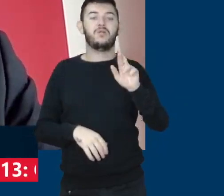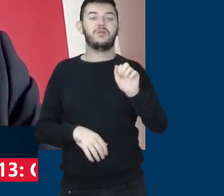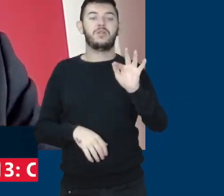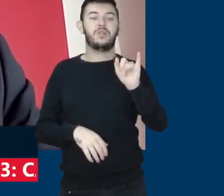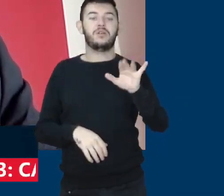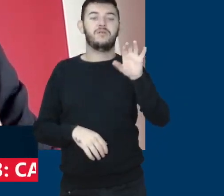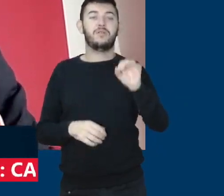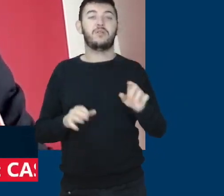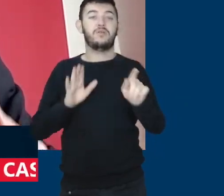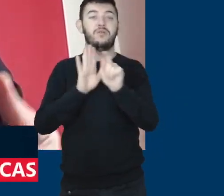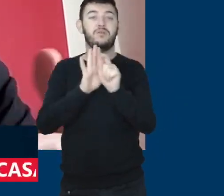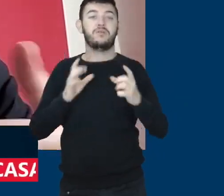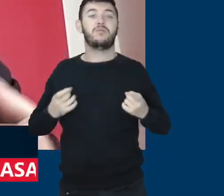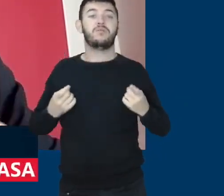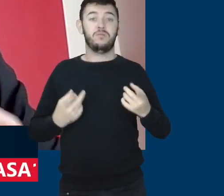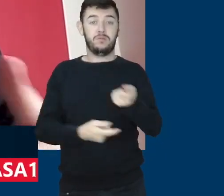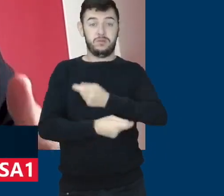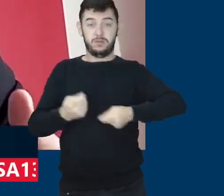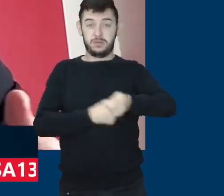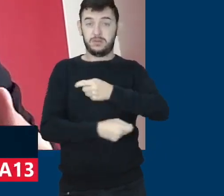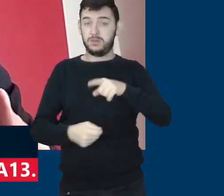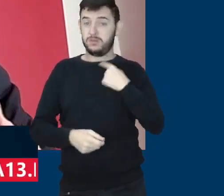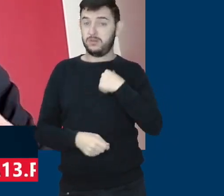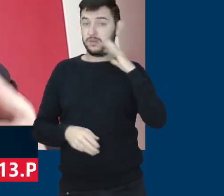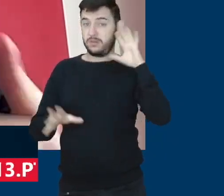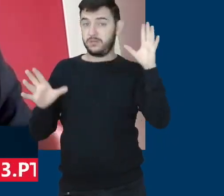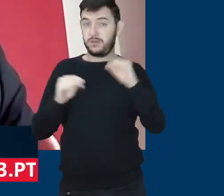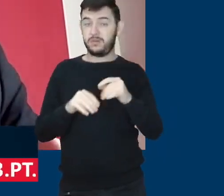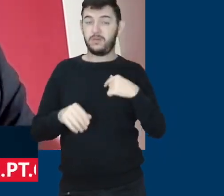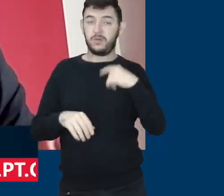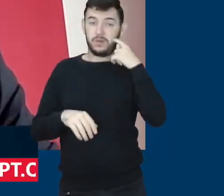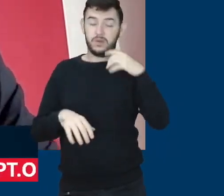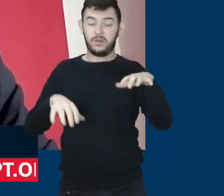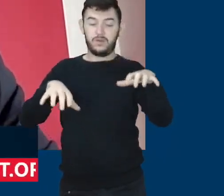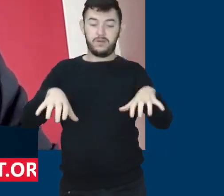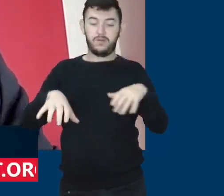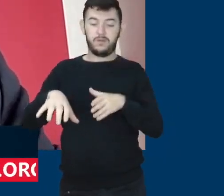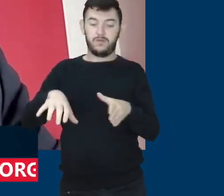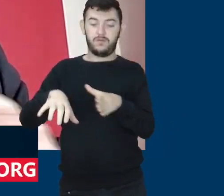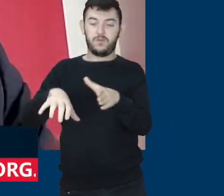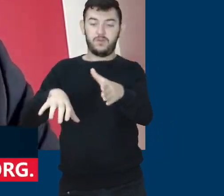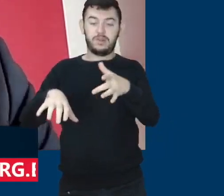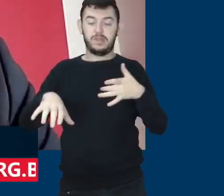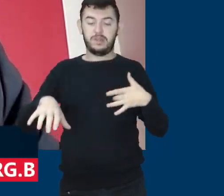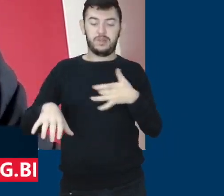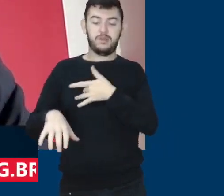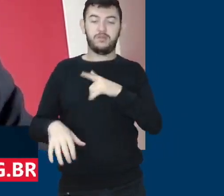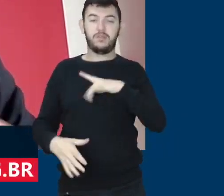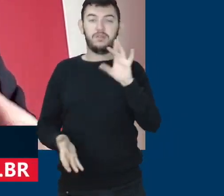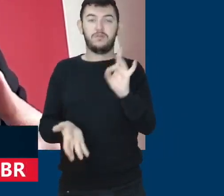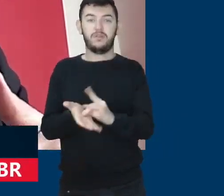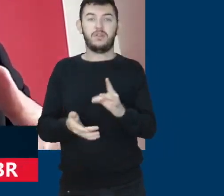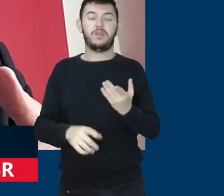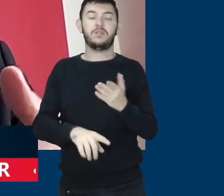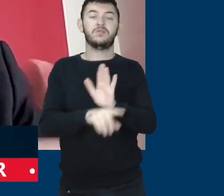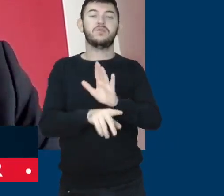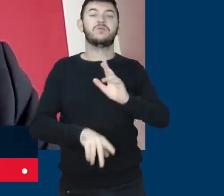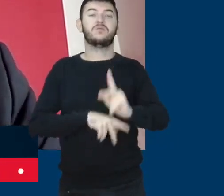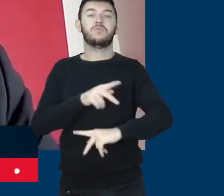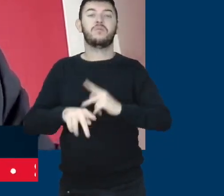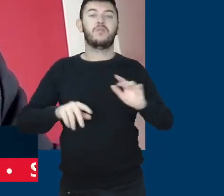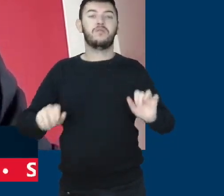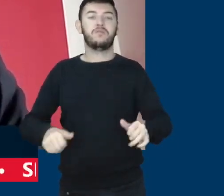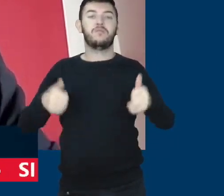uma fronteira, quanto mais sadia ela for, é melhor para os nossos povos, é melhor para